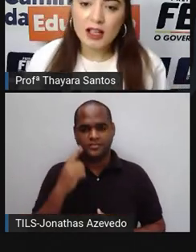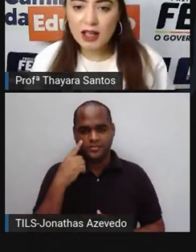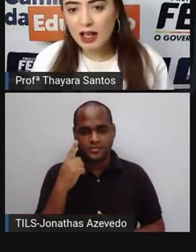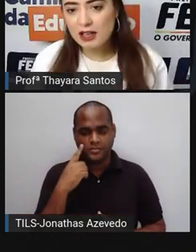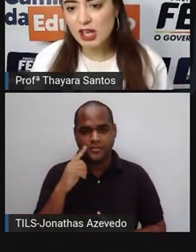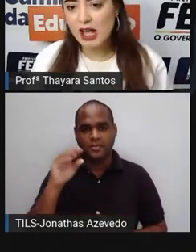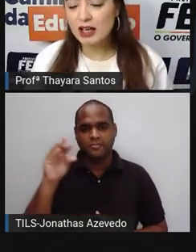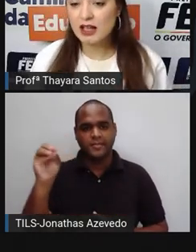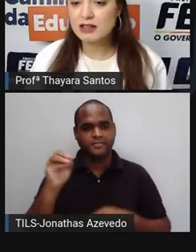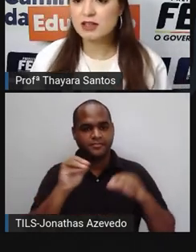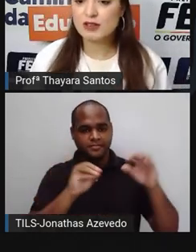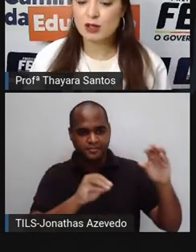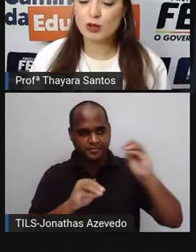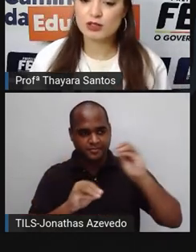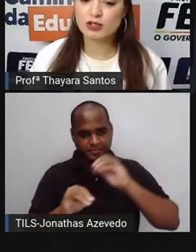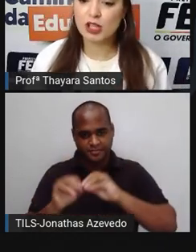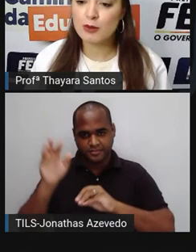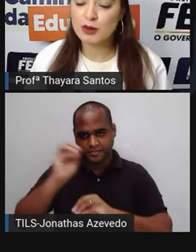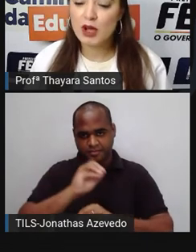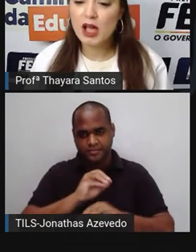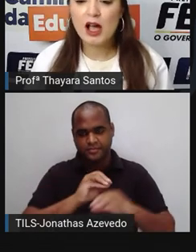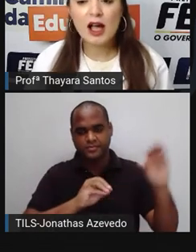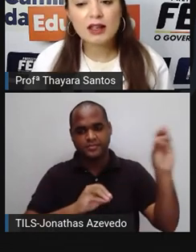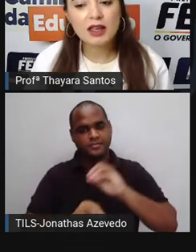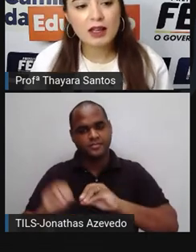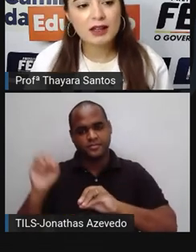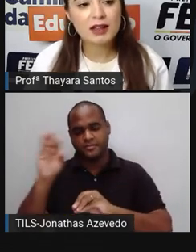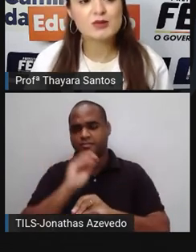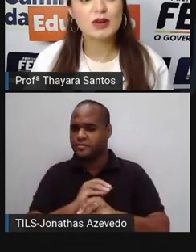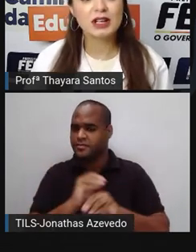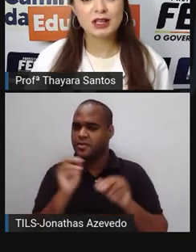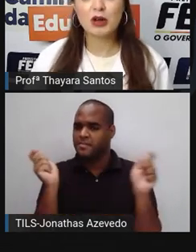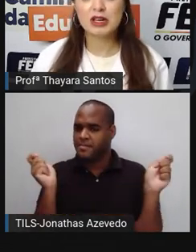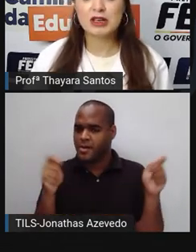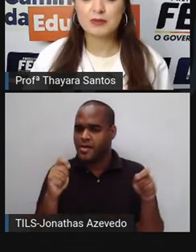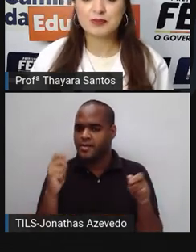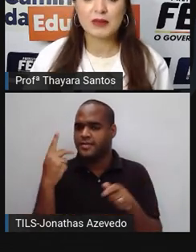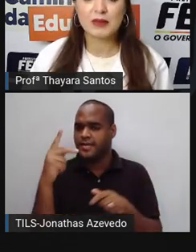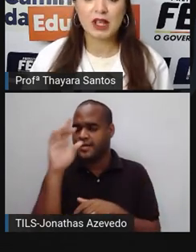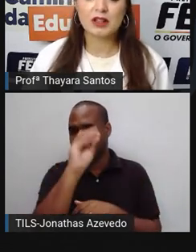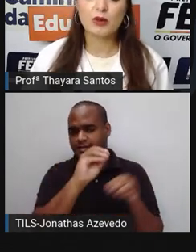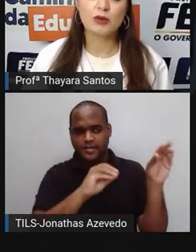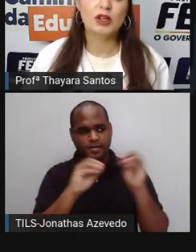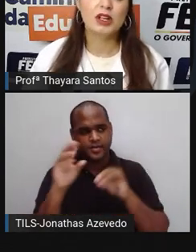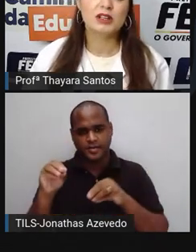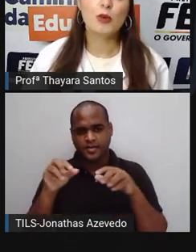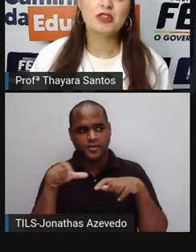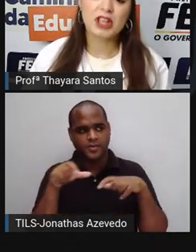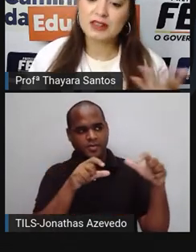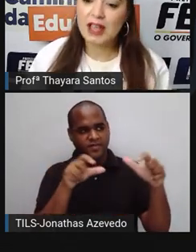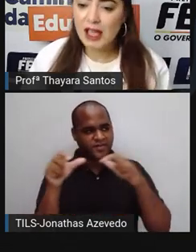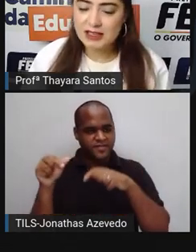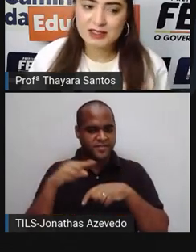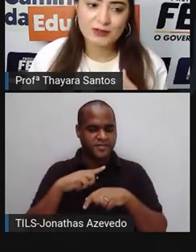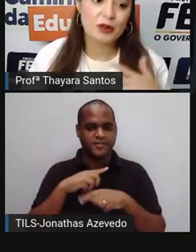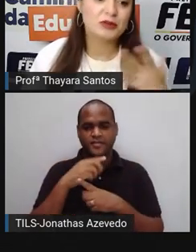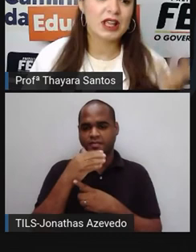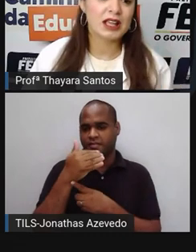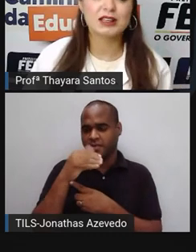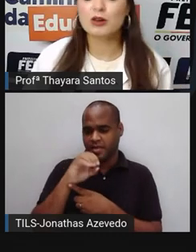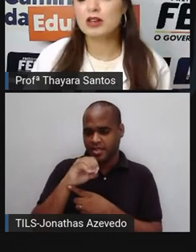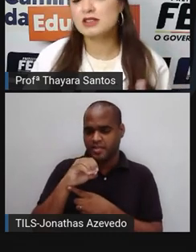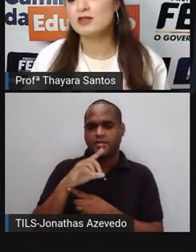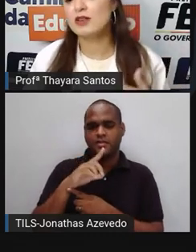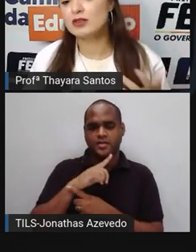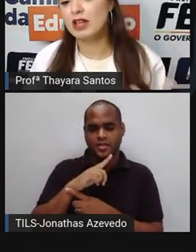é encaixar cada serviço ecossistêmico aqui na sua categoria Então como tem 10